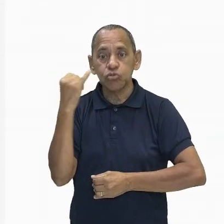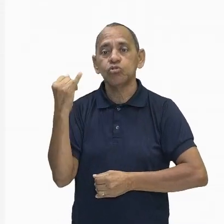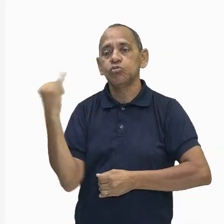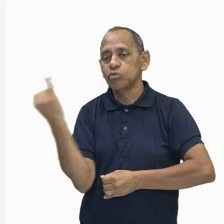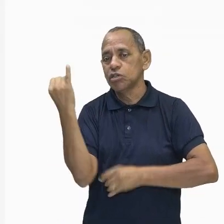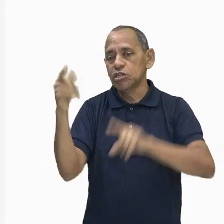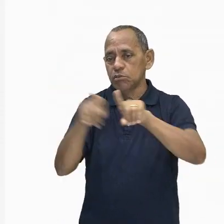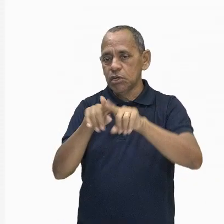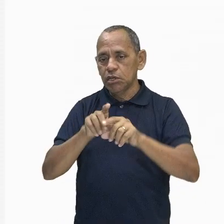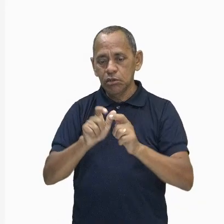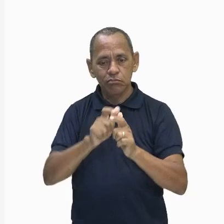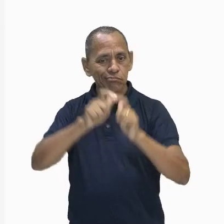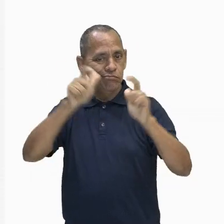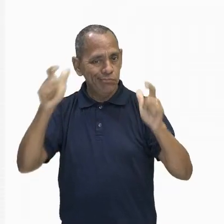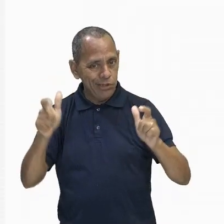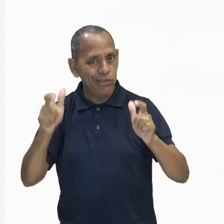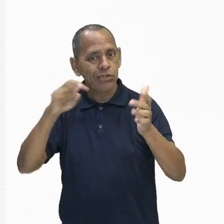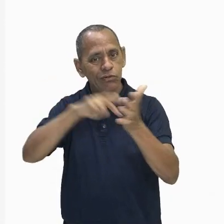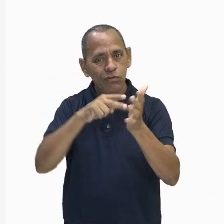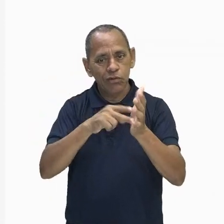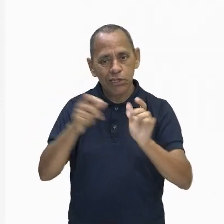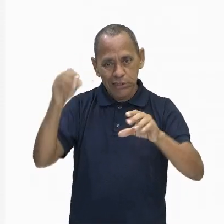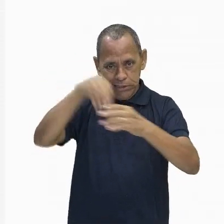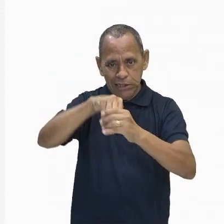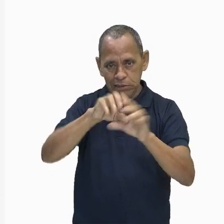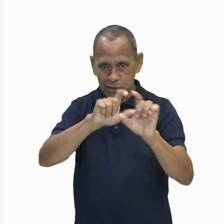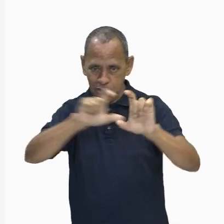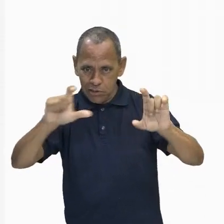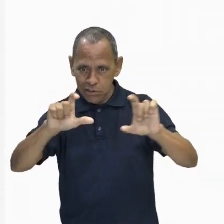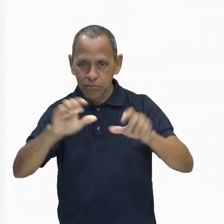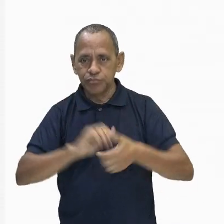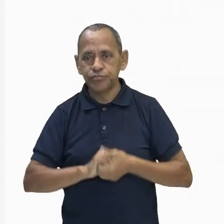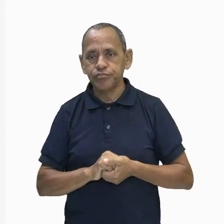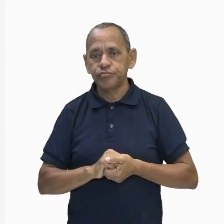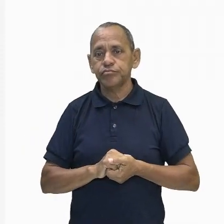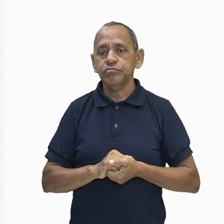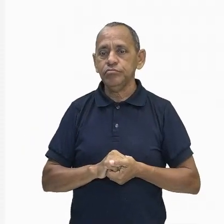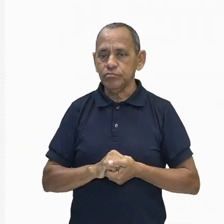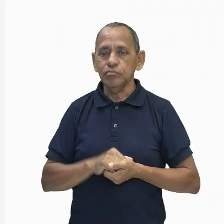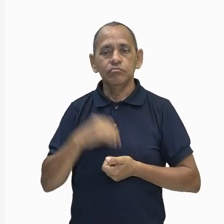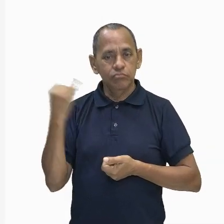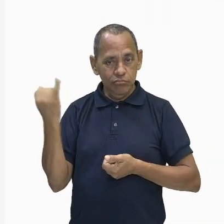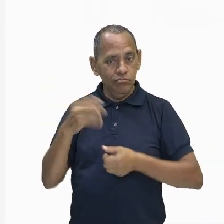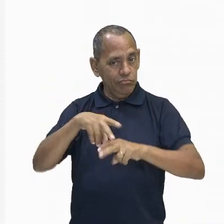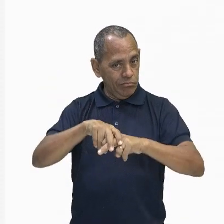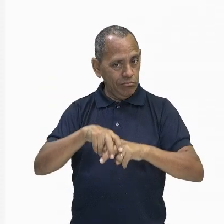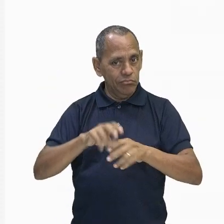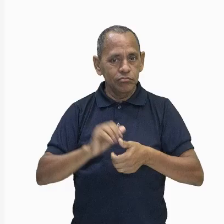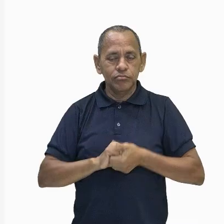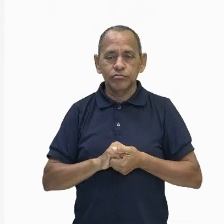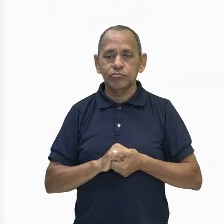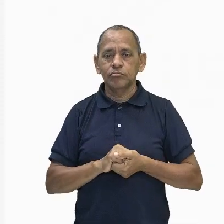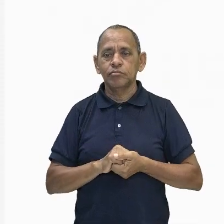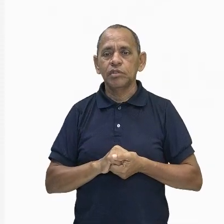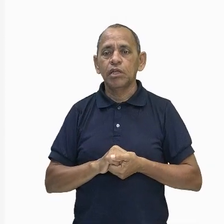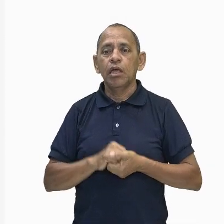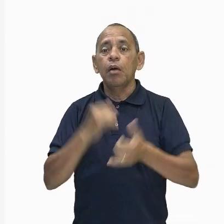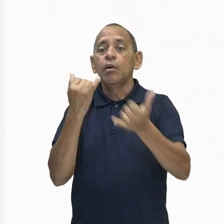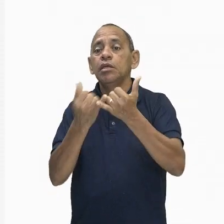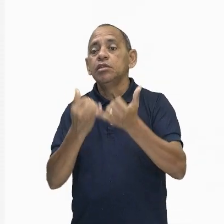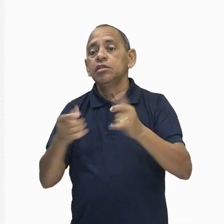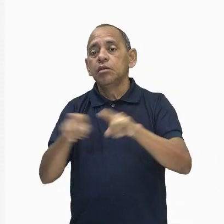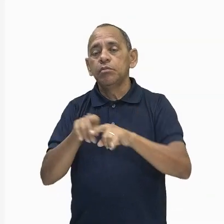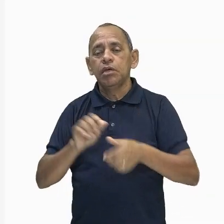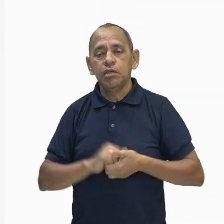amplio sentidos aí numa oração, ok? Então, essa é a importância do adjunto adnominal. Semelhante ao adjunto